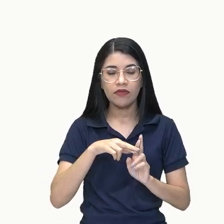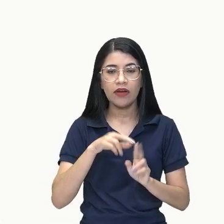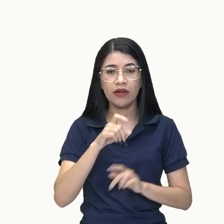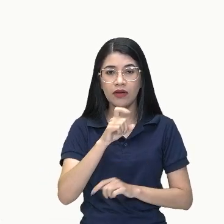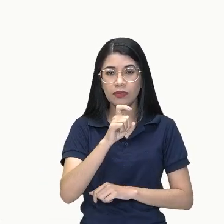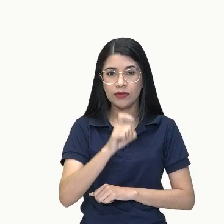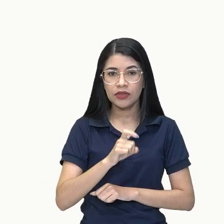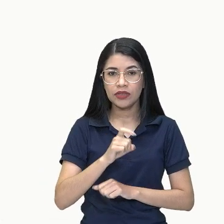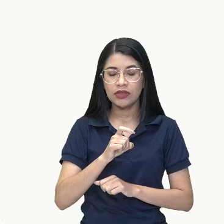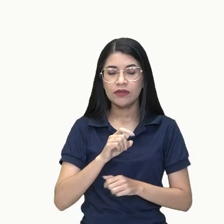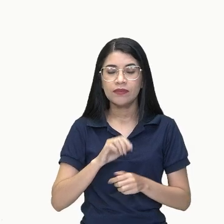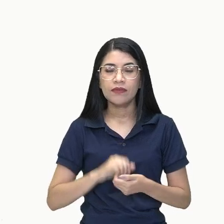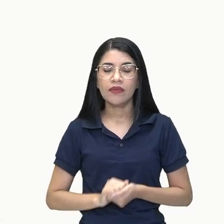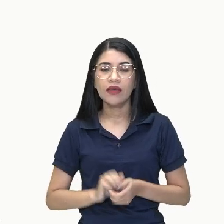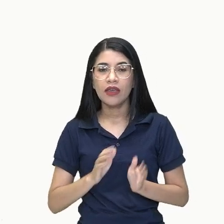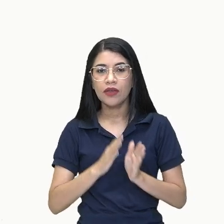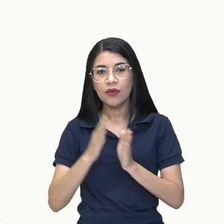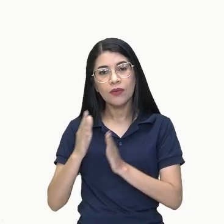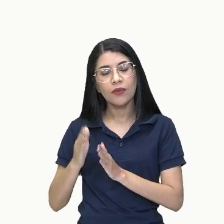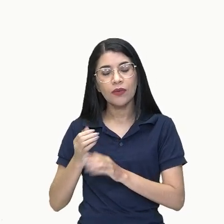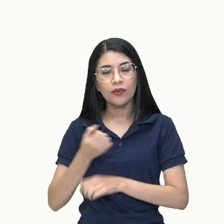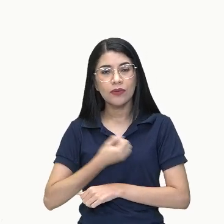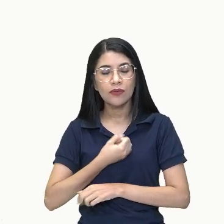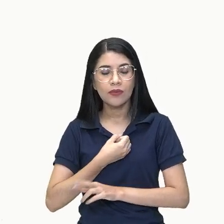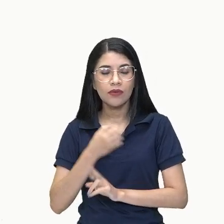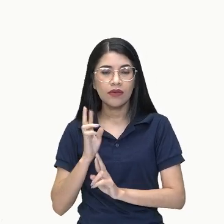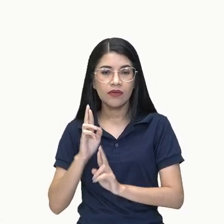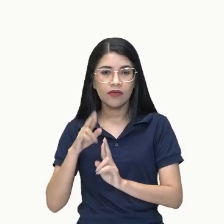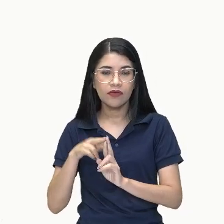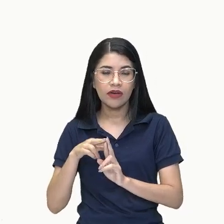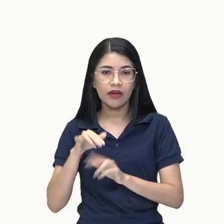abscissas. E o segundo número vai se referir ali ao eixo das